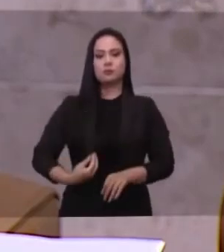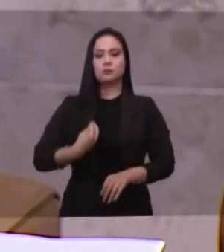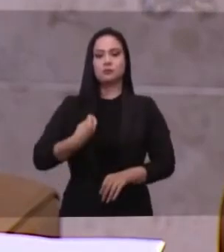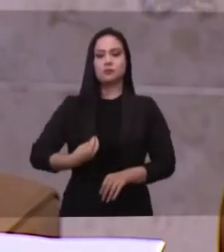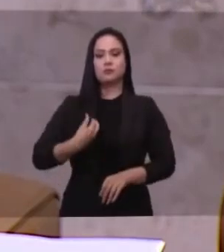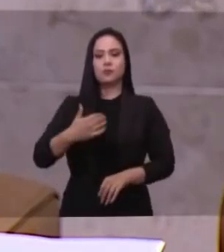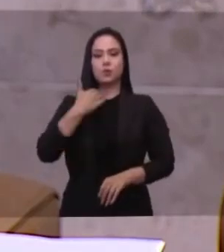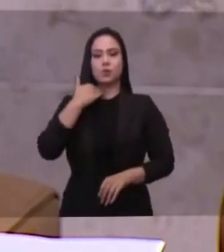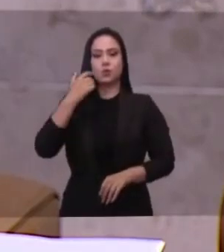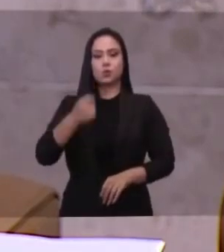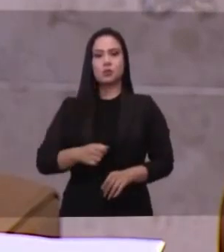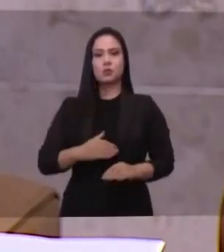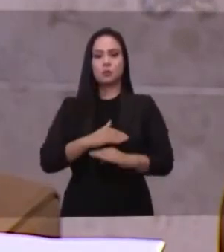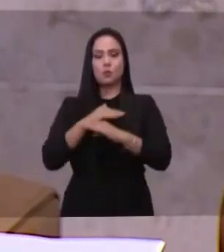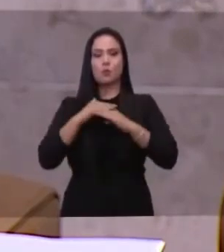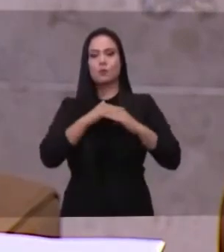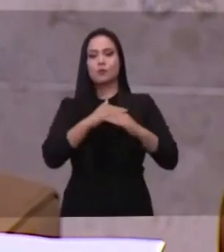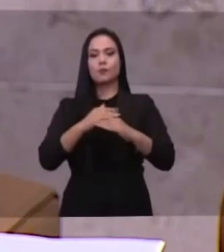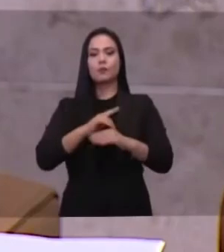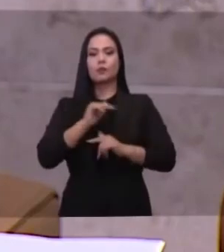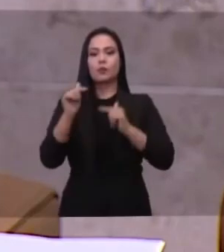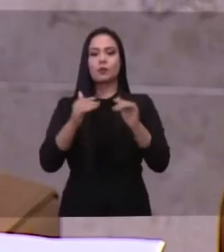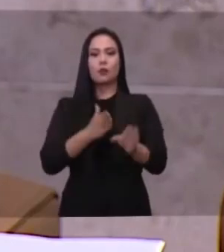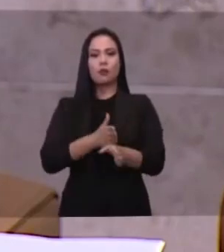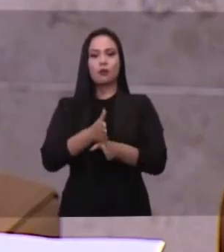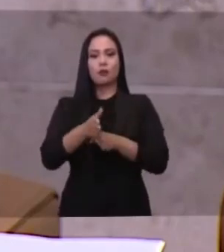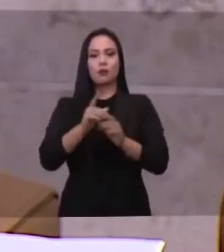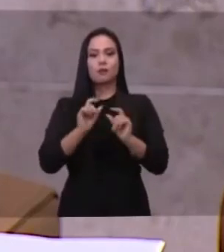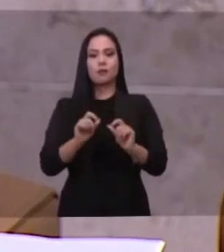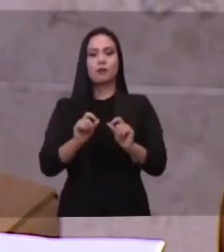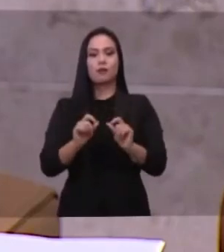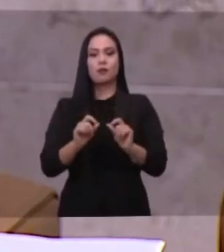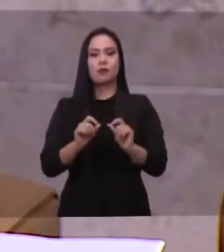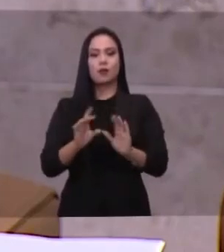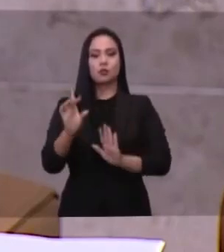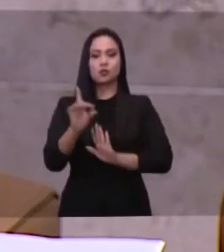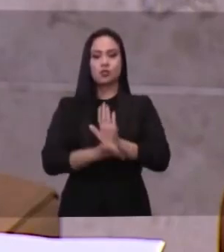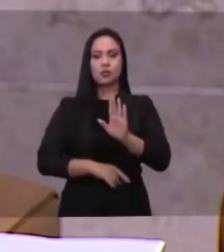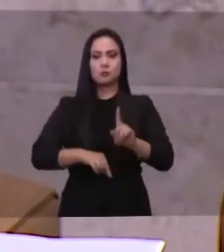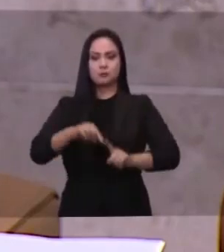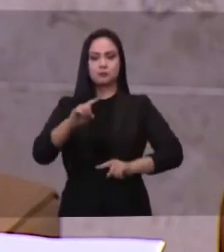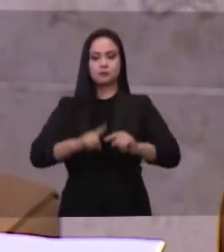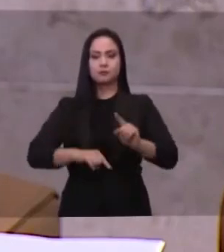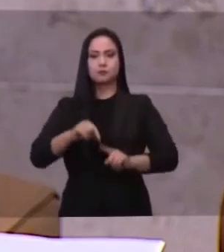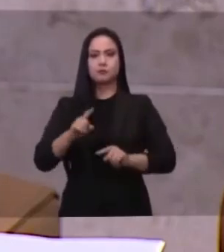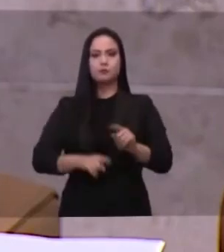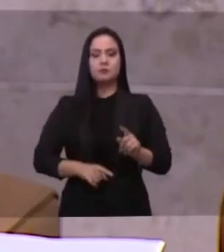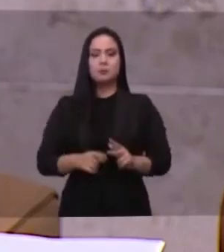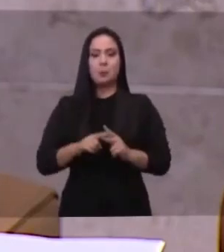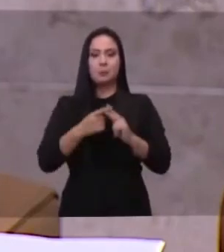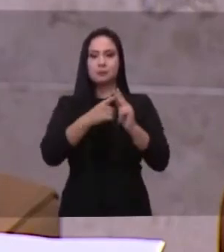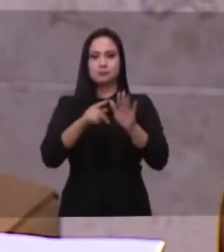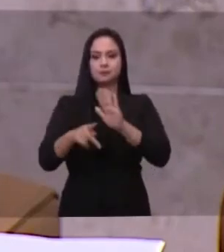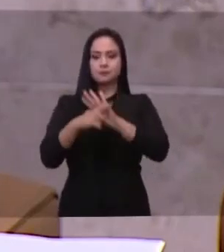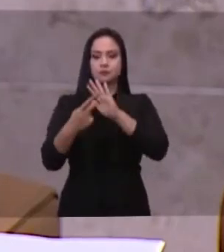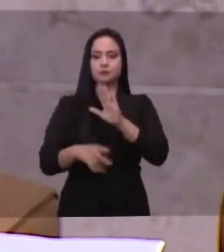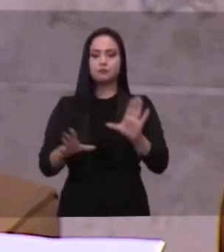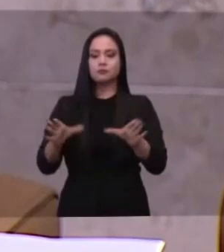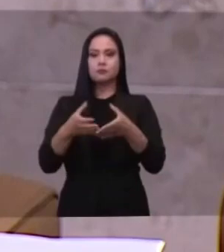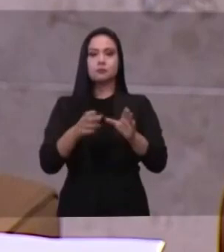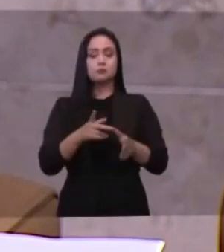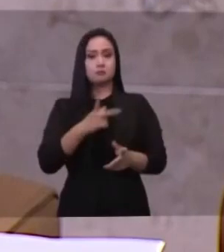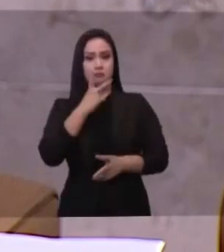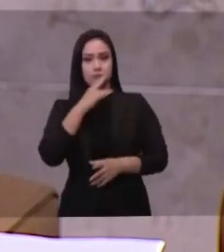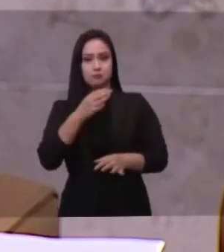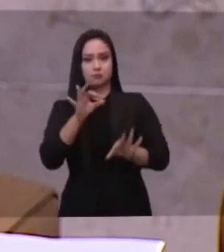de juiz imparcial, alheio à lide, que faça valer os direitos materiais e instrumentais das partes, parece